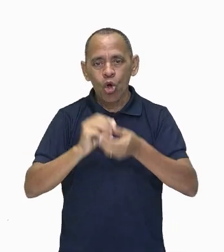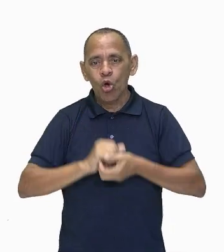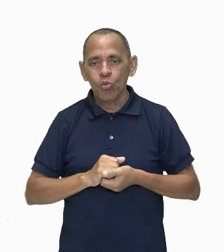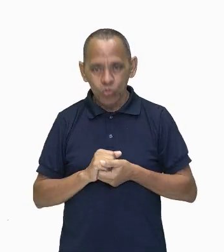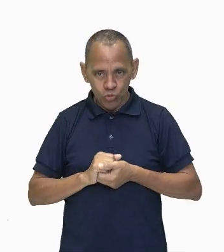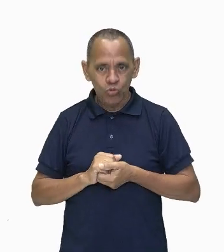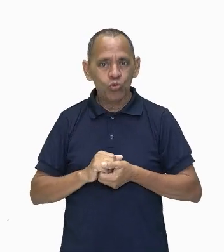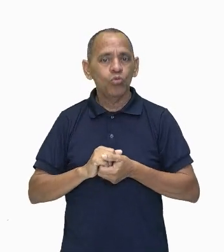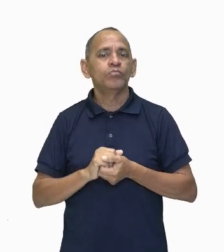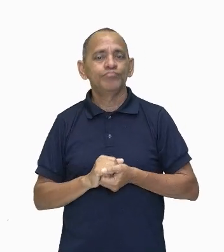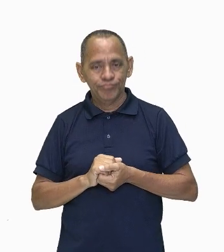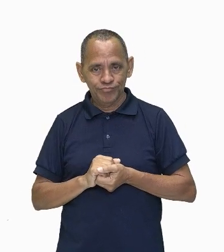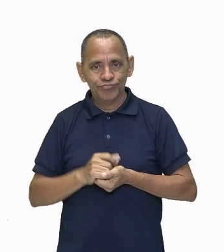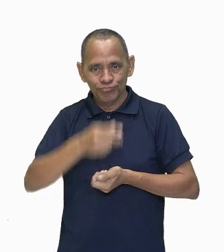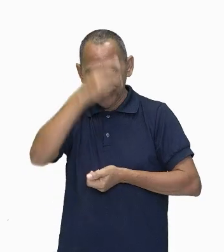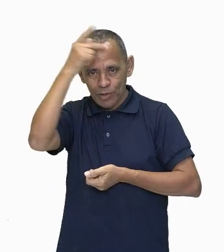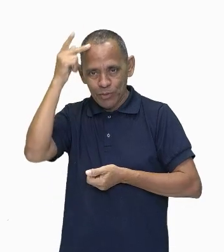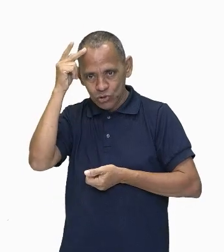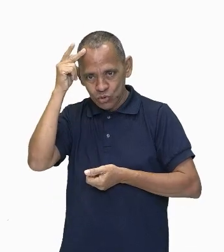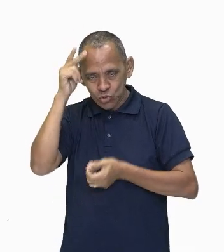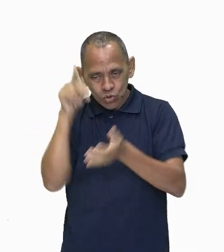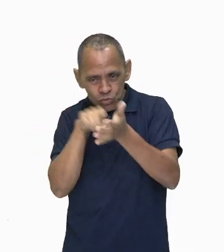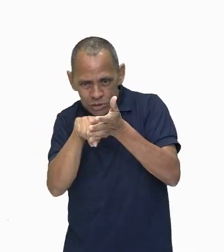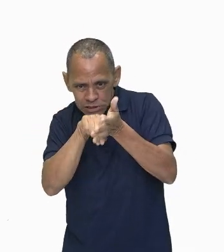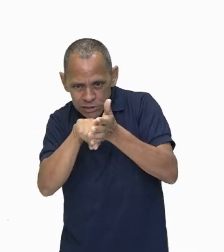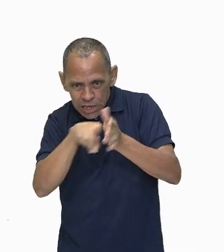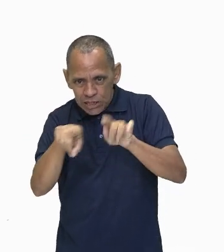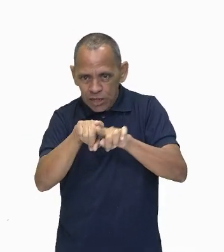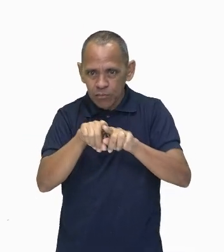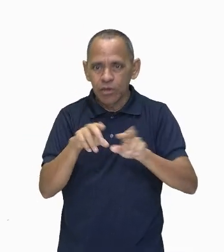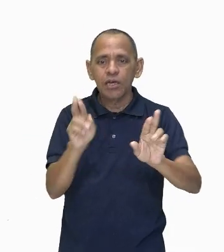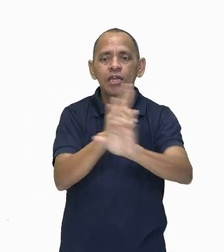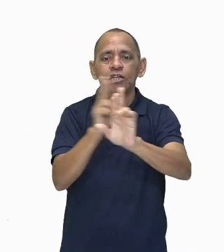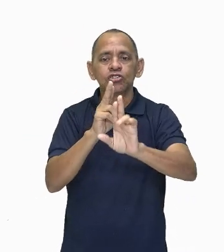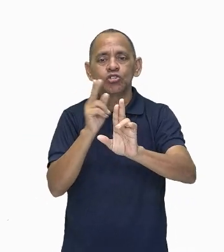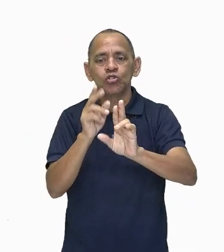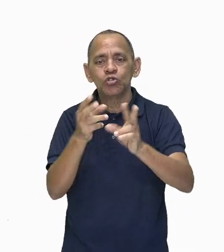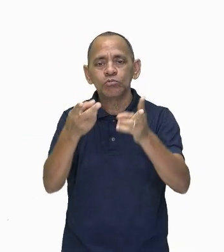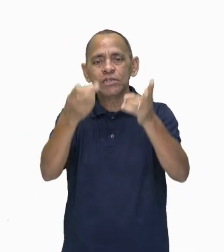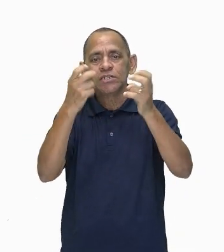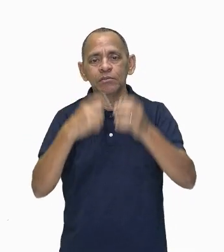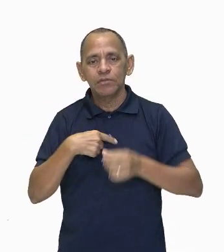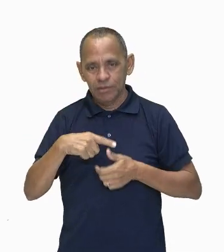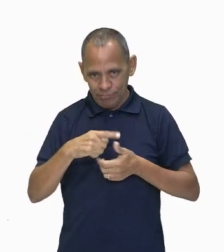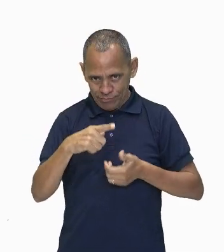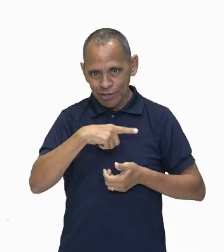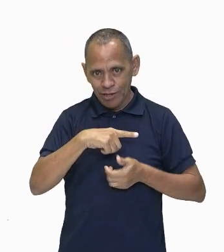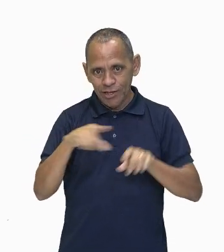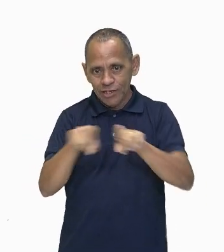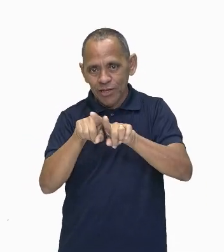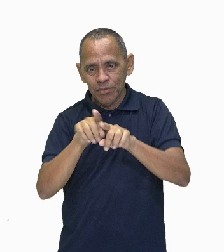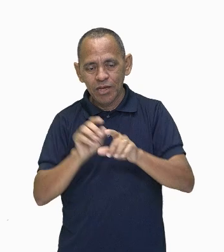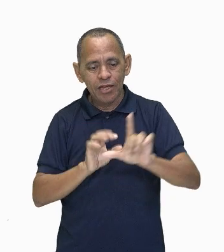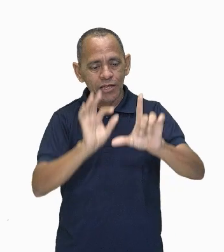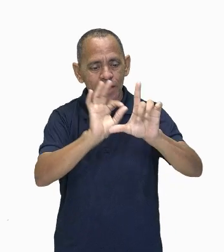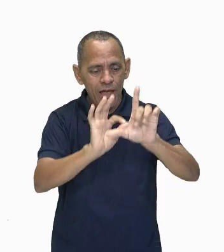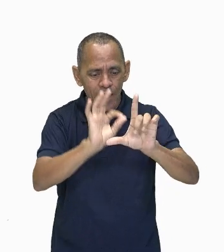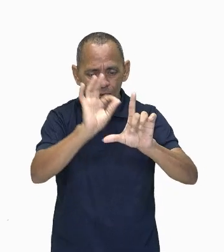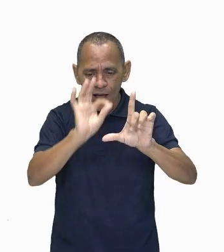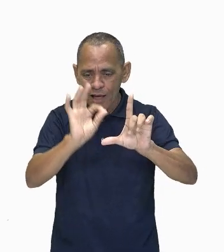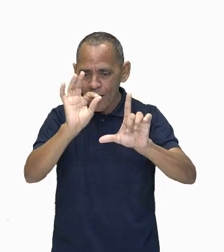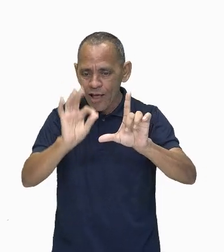às pesquisas, né? A gente vê essas linhas coloridas, geralmente aí na época de eleição,